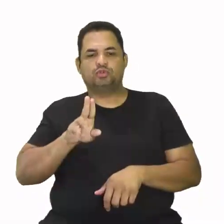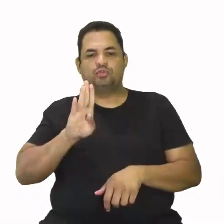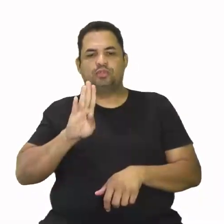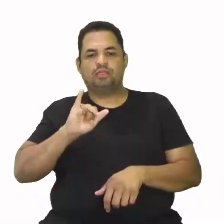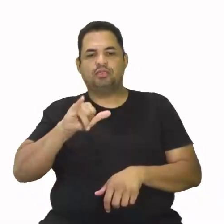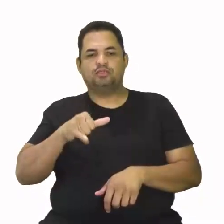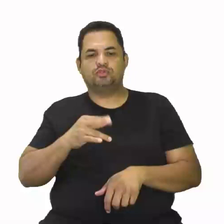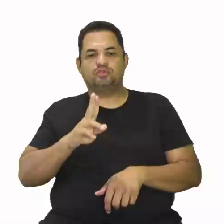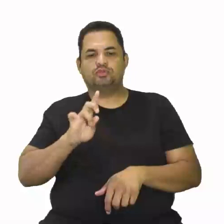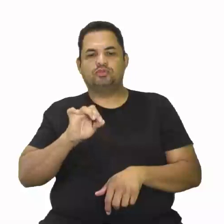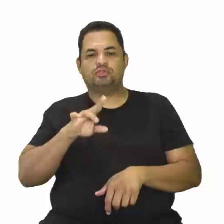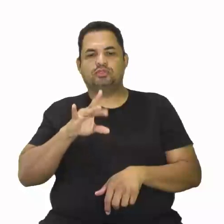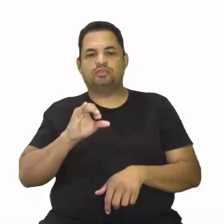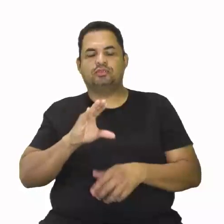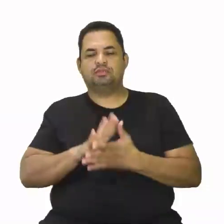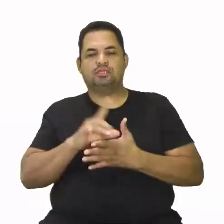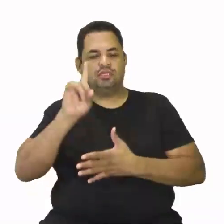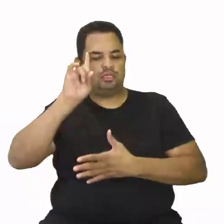a ideia de